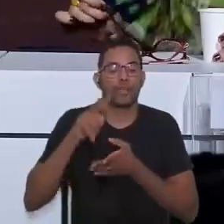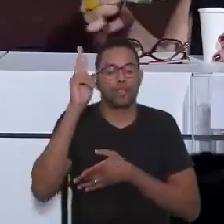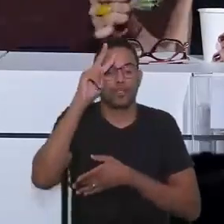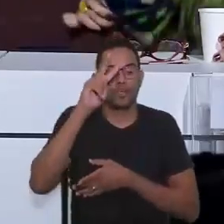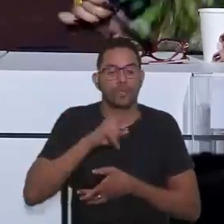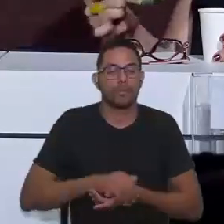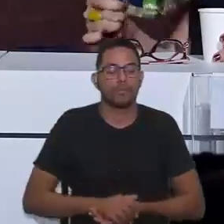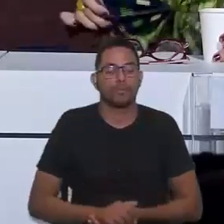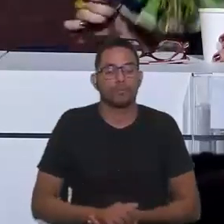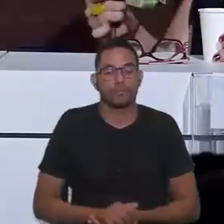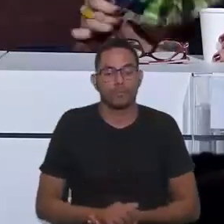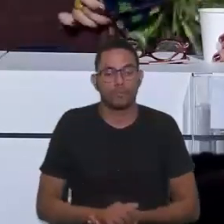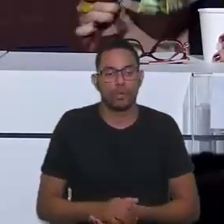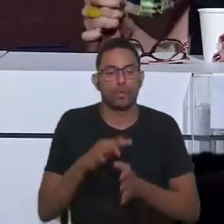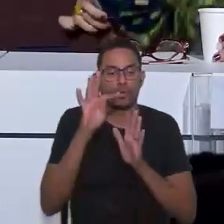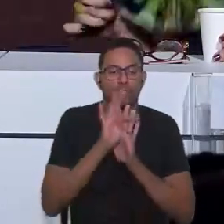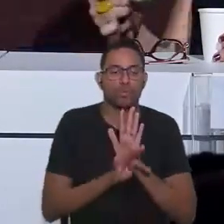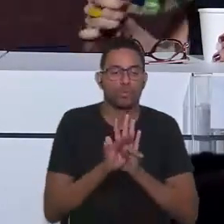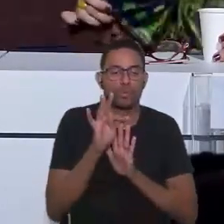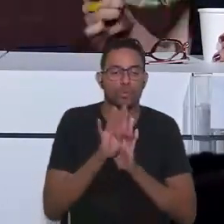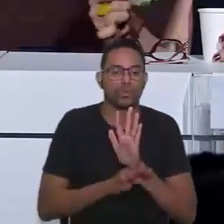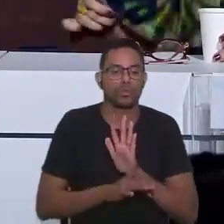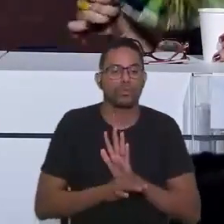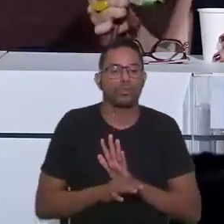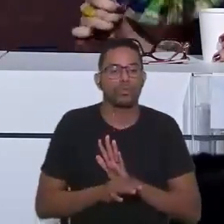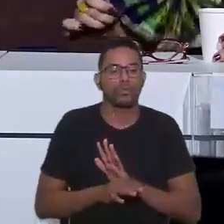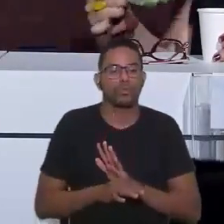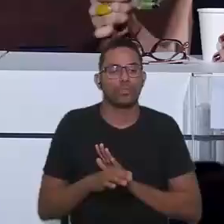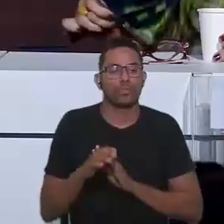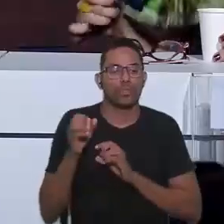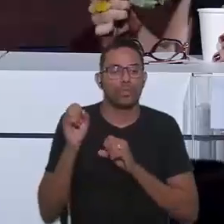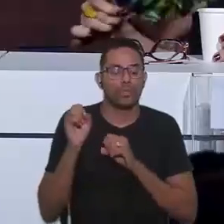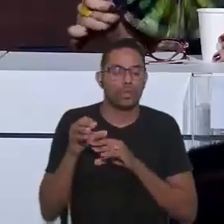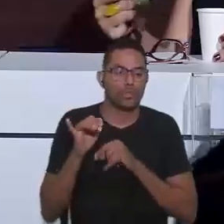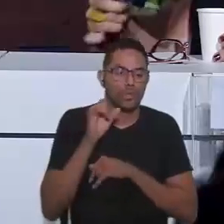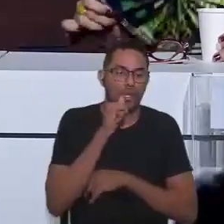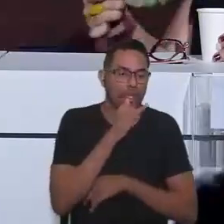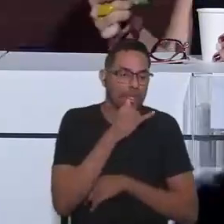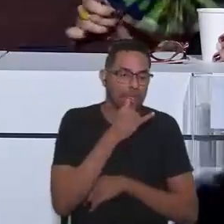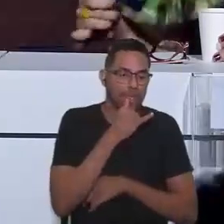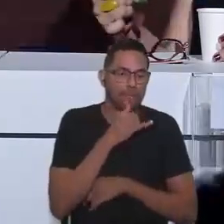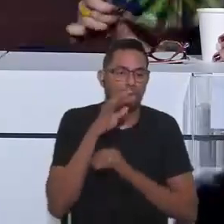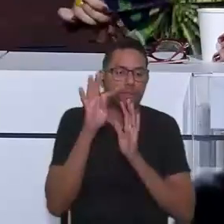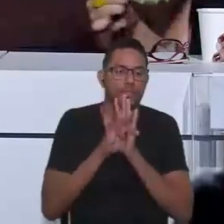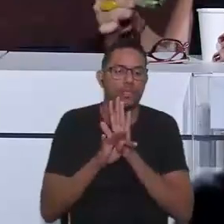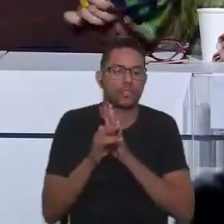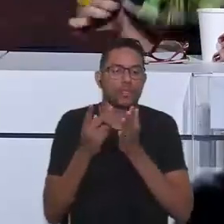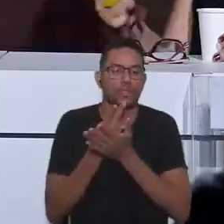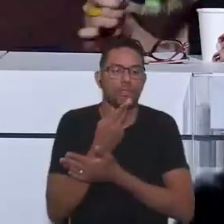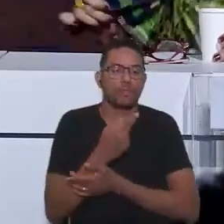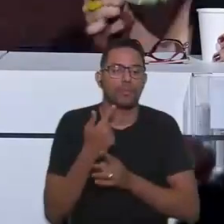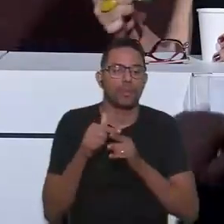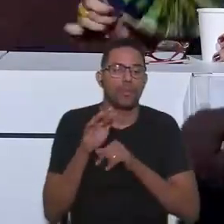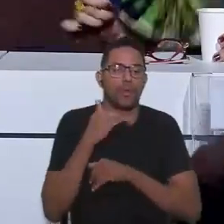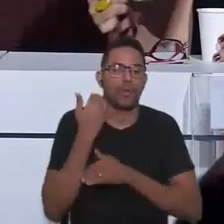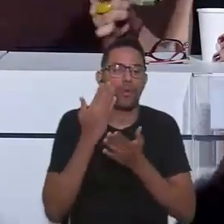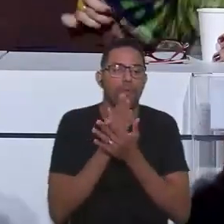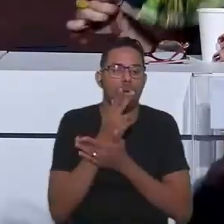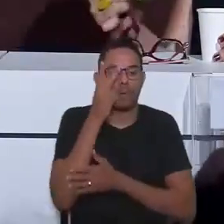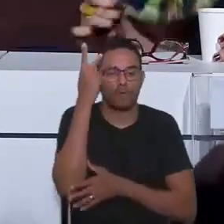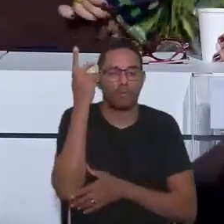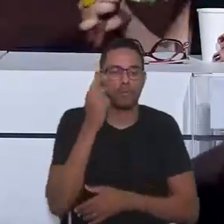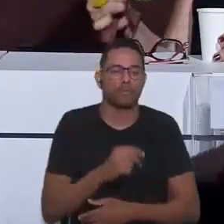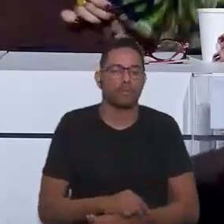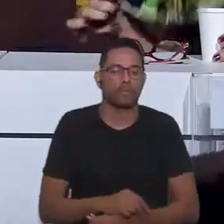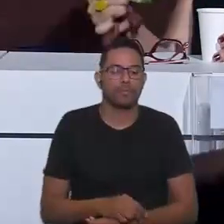história. Esses textos, esta Educação da Tristeza, esses textos aconteceram porque morreu alguém e